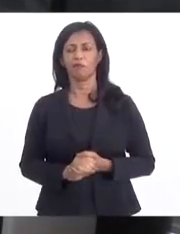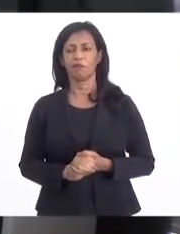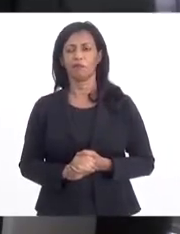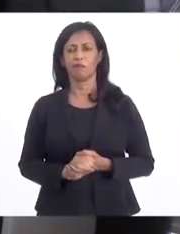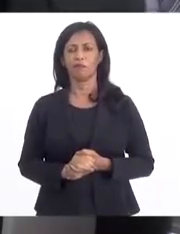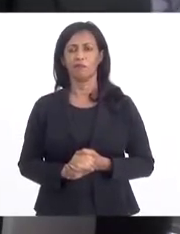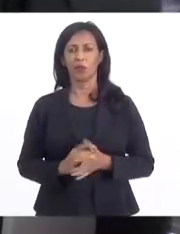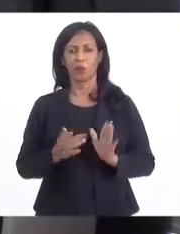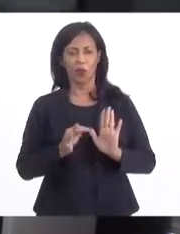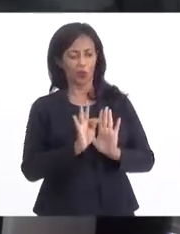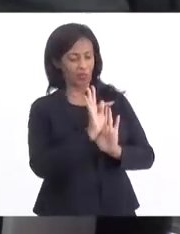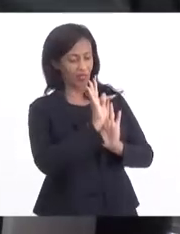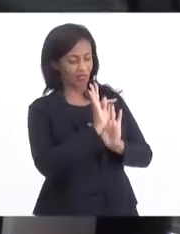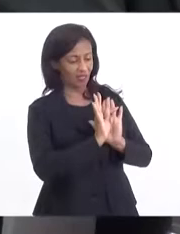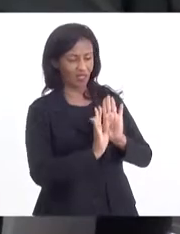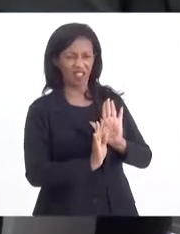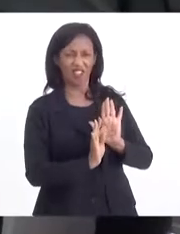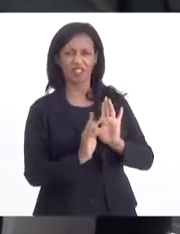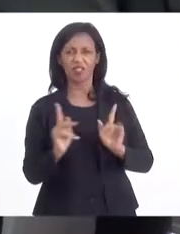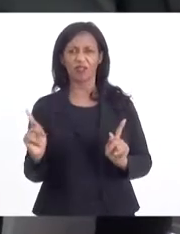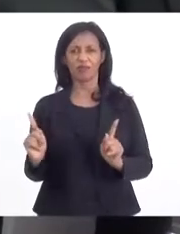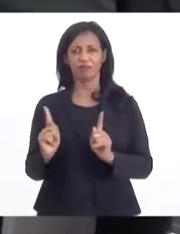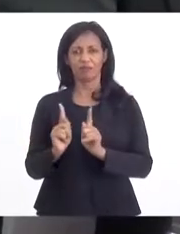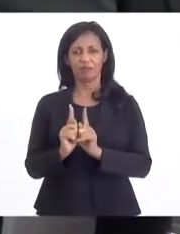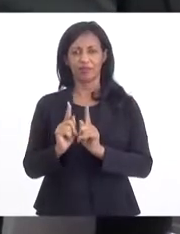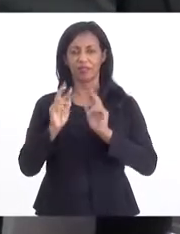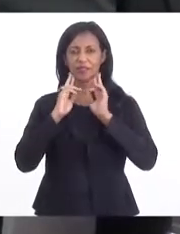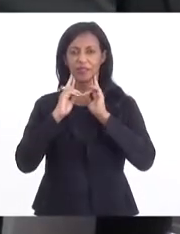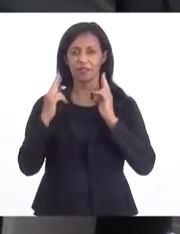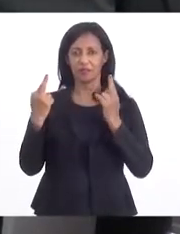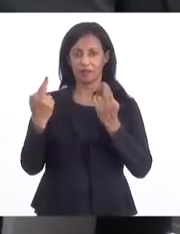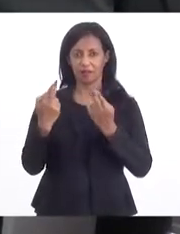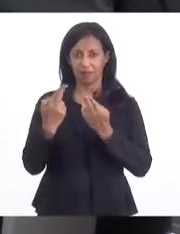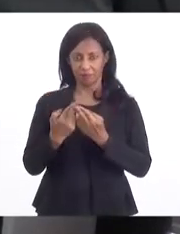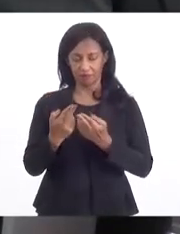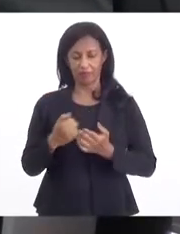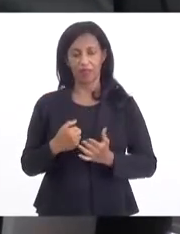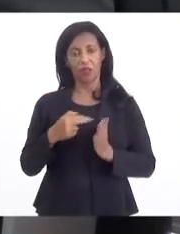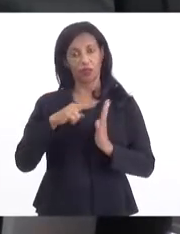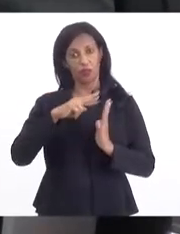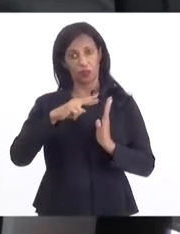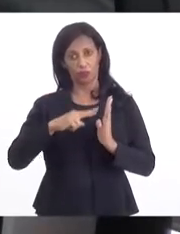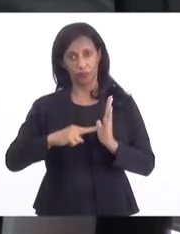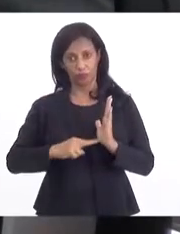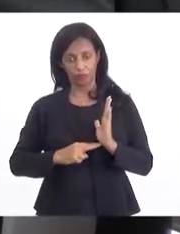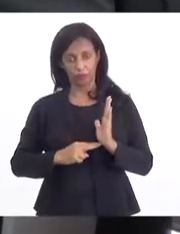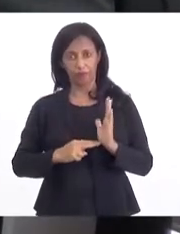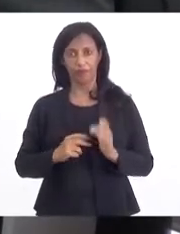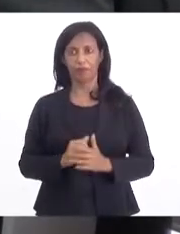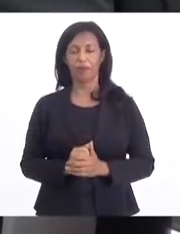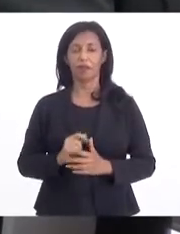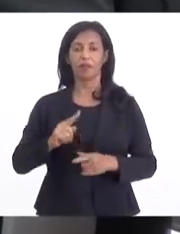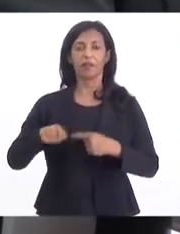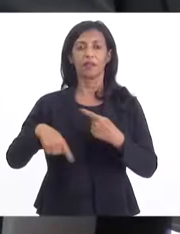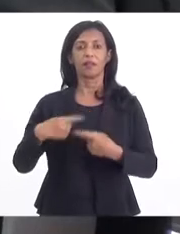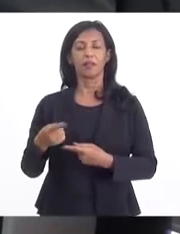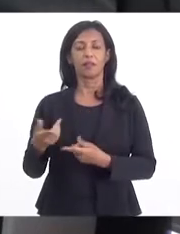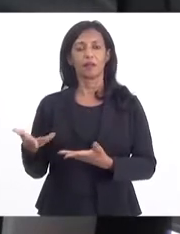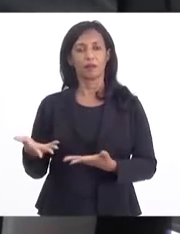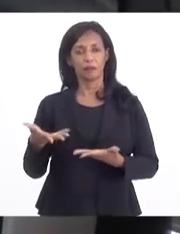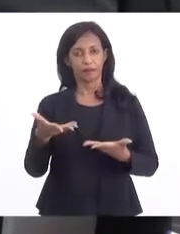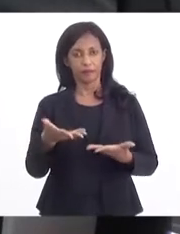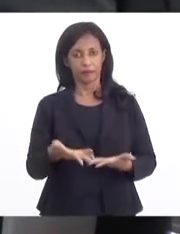um pequeno roteiro da nossa reunião, que eu vou passar a lê-lo e, em seguida,